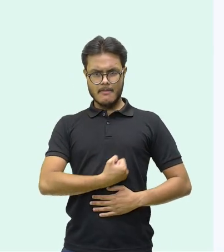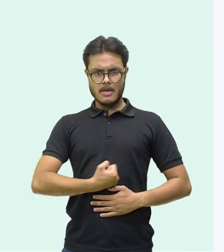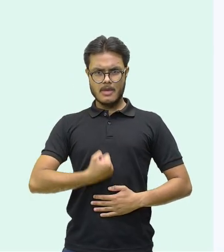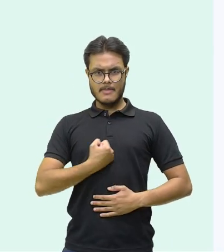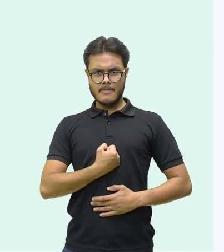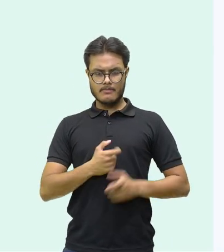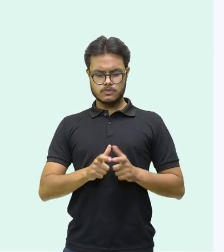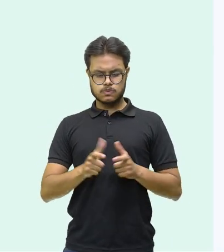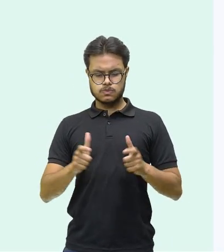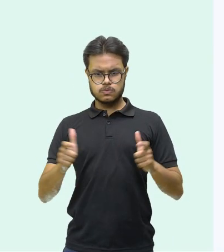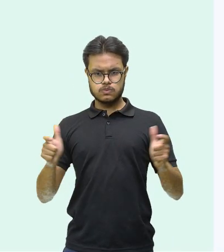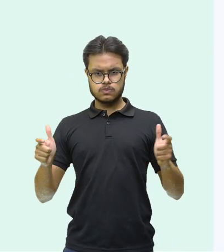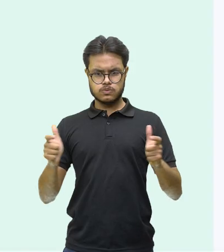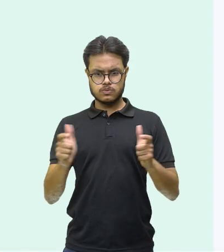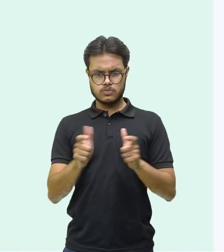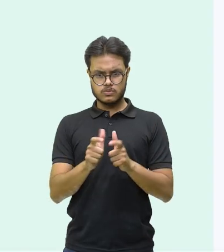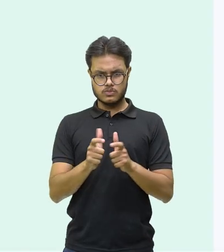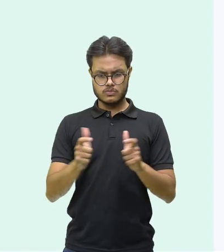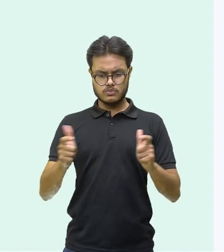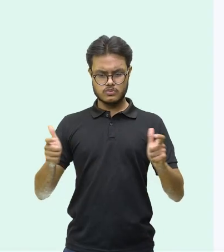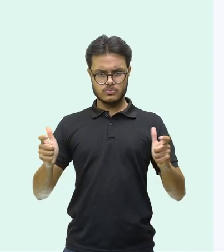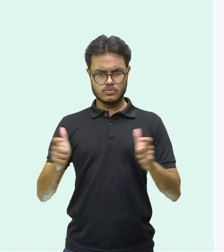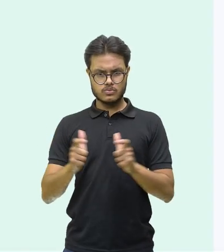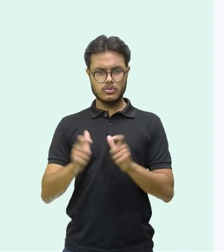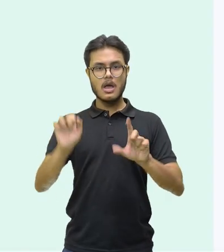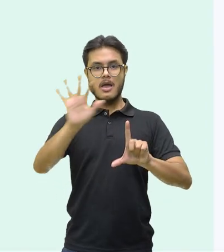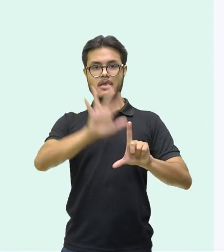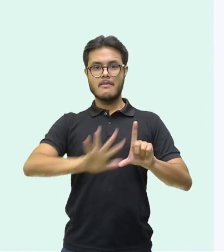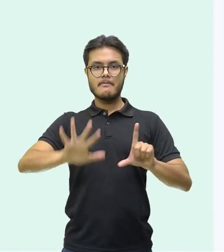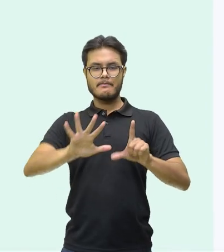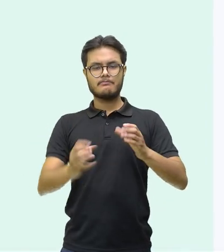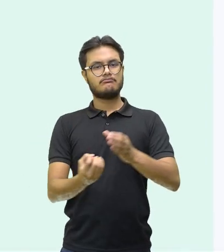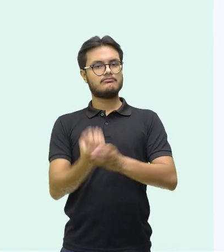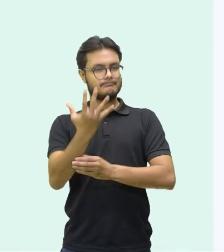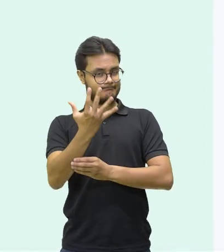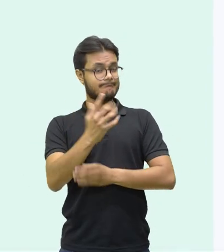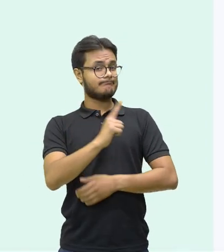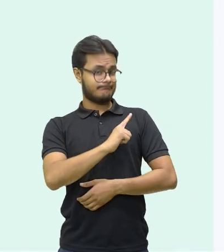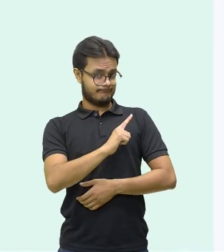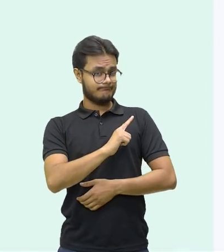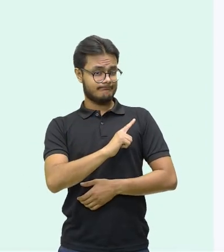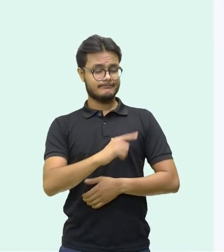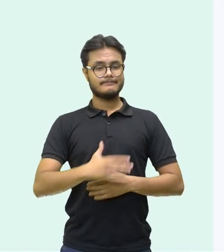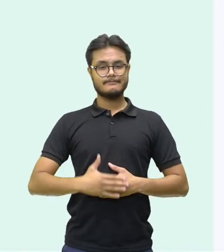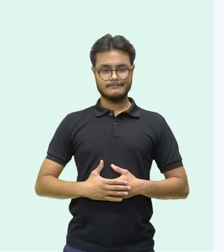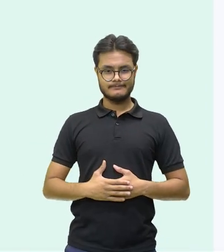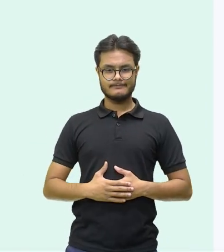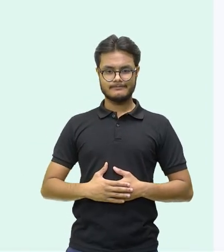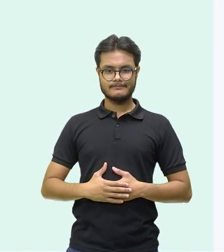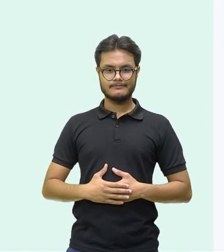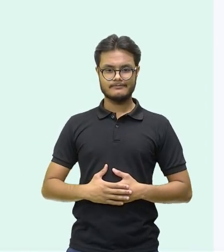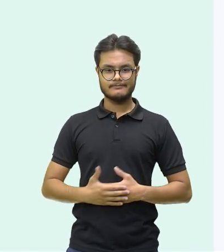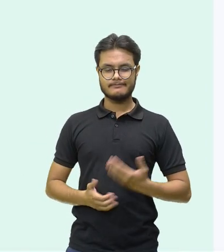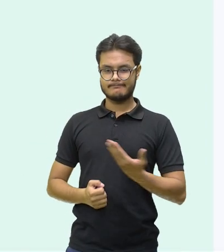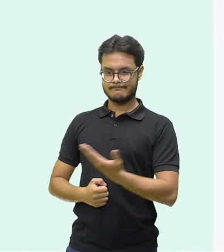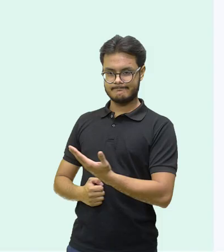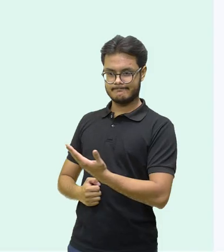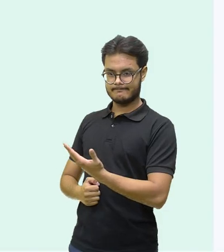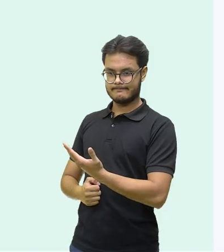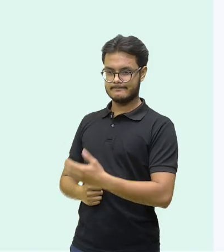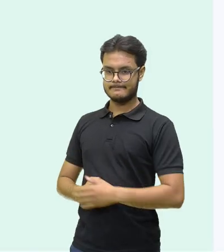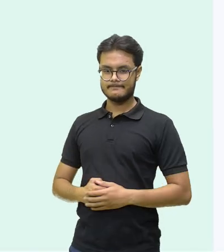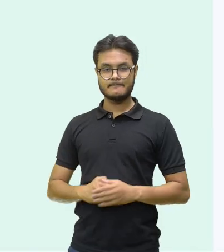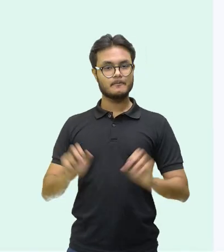organismo. Você tem ultrassom sendo uma imagem formada a partir da reflexão da onda sonora. Aí tem um programinha lá que transforma, né, essa questão